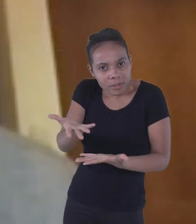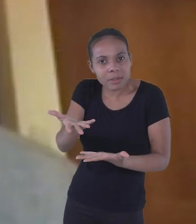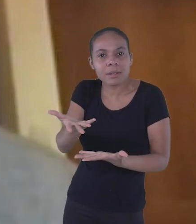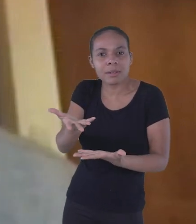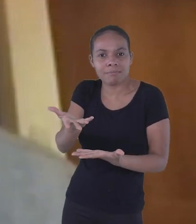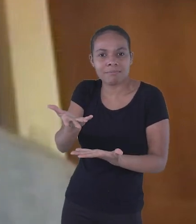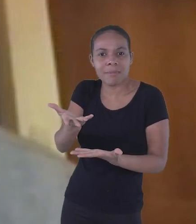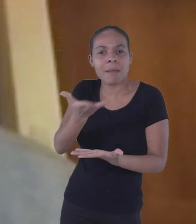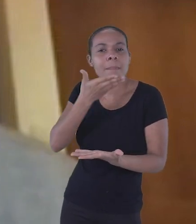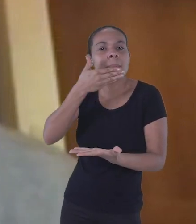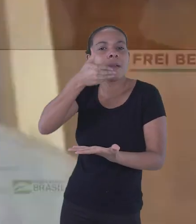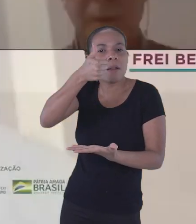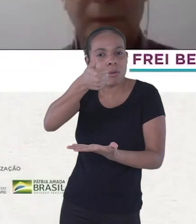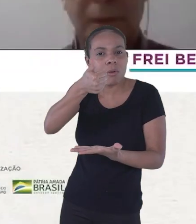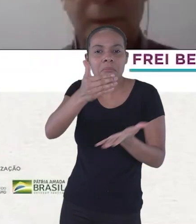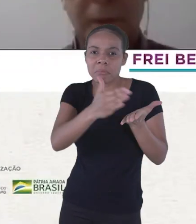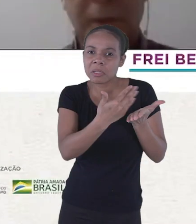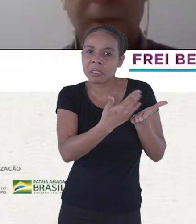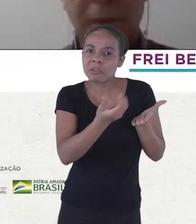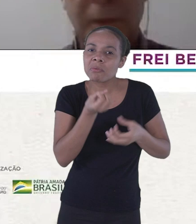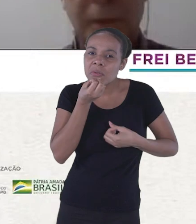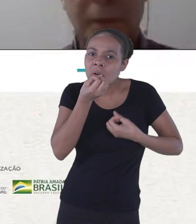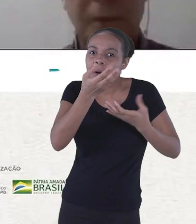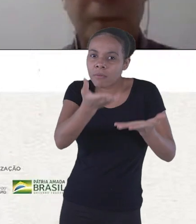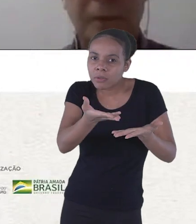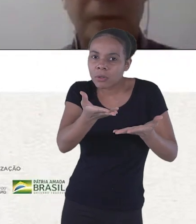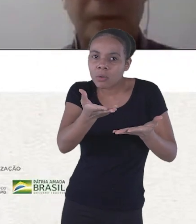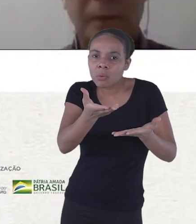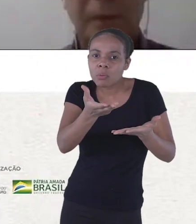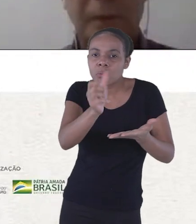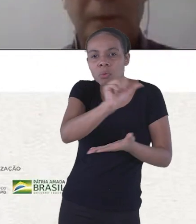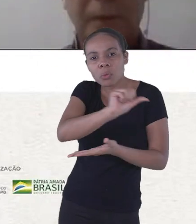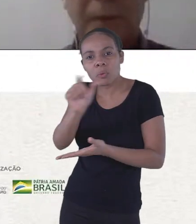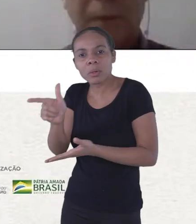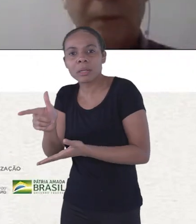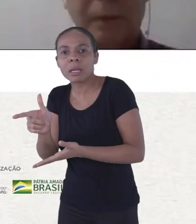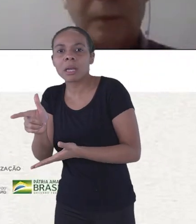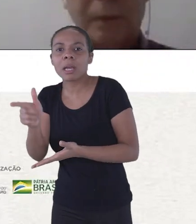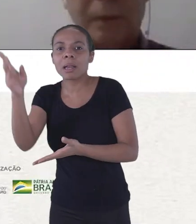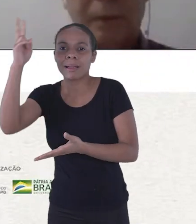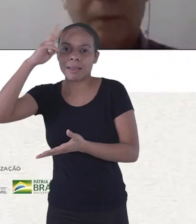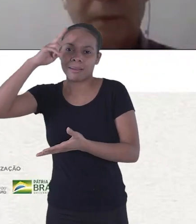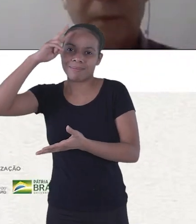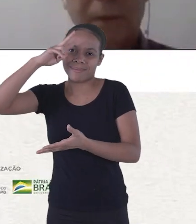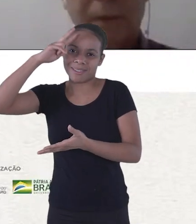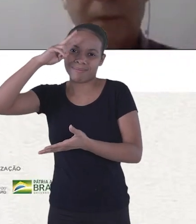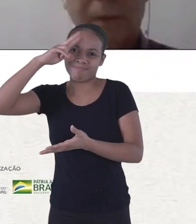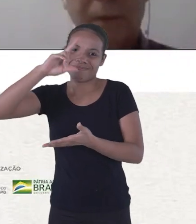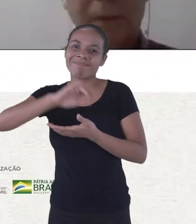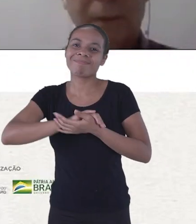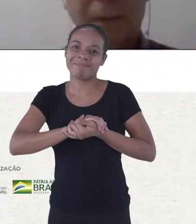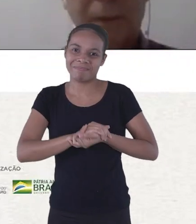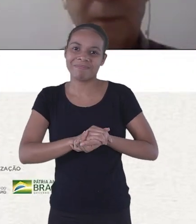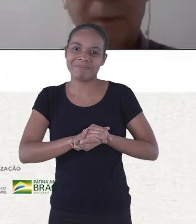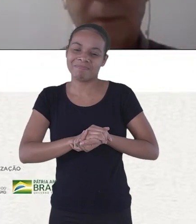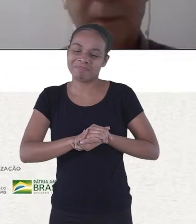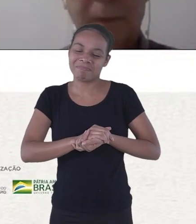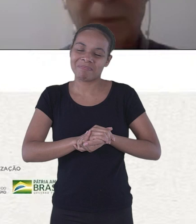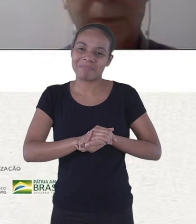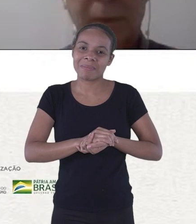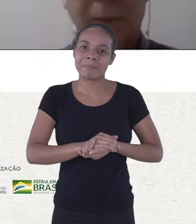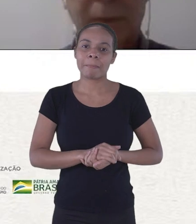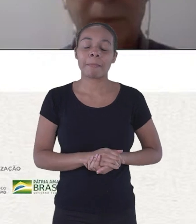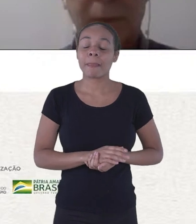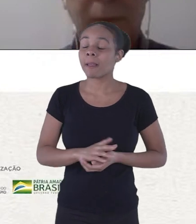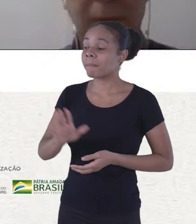gênero Memórias. Luiz, Então, pois não. fazer uma pergunta voltada para esse campo. É muito comum nas